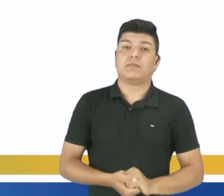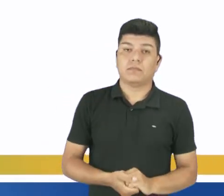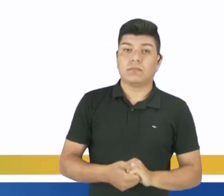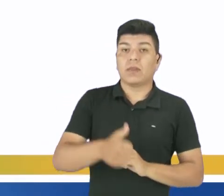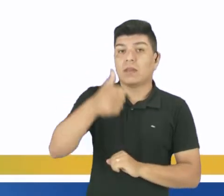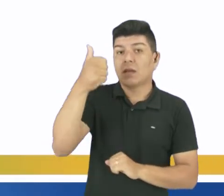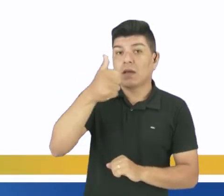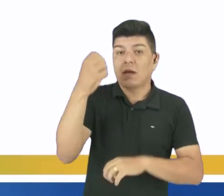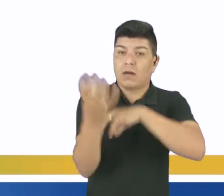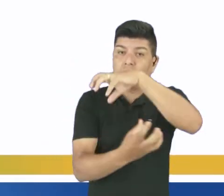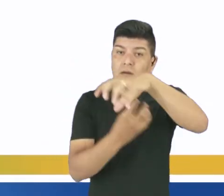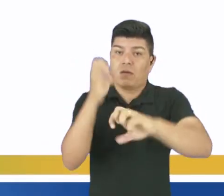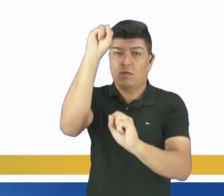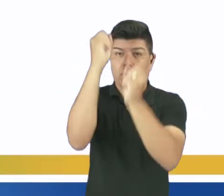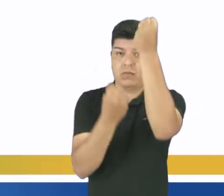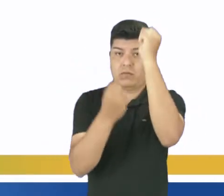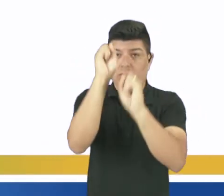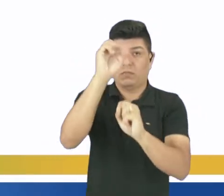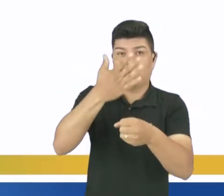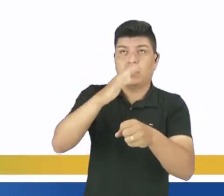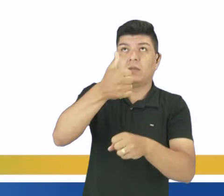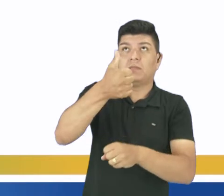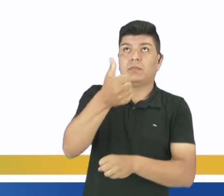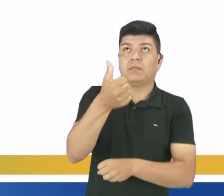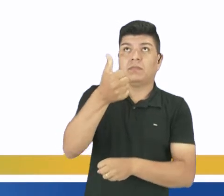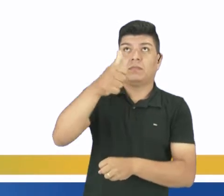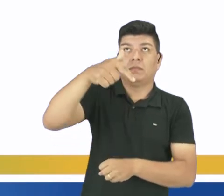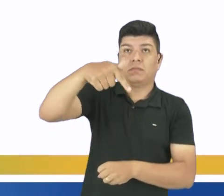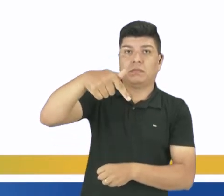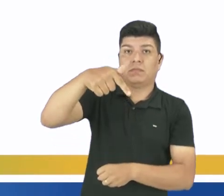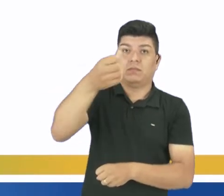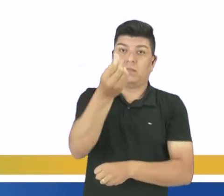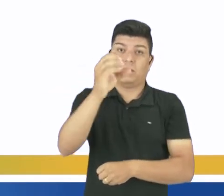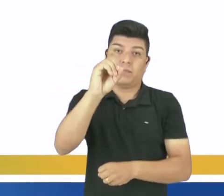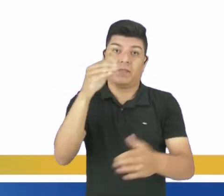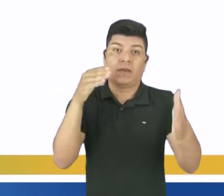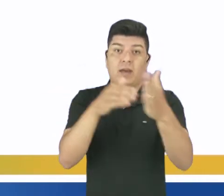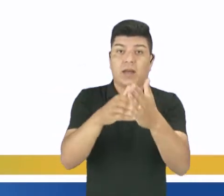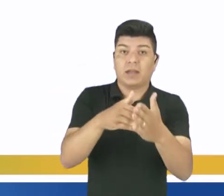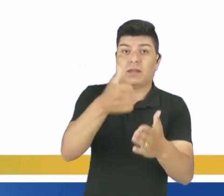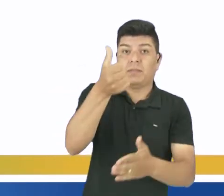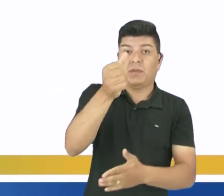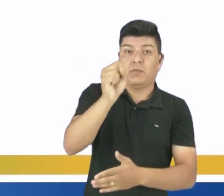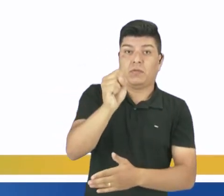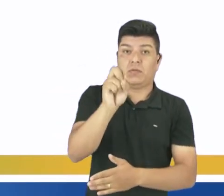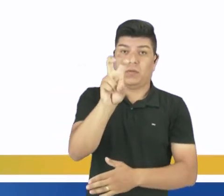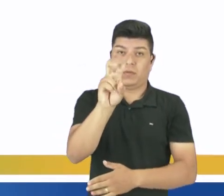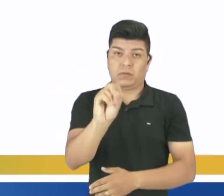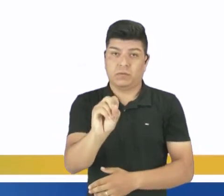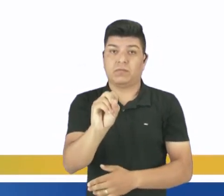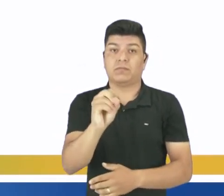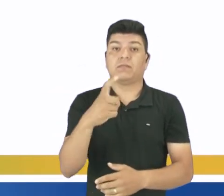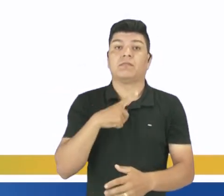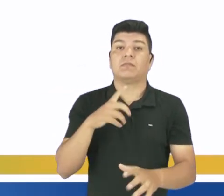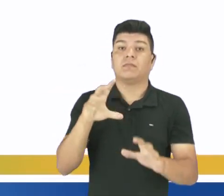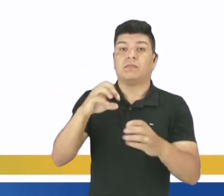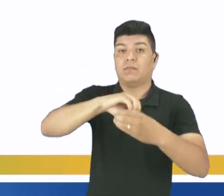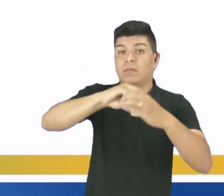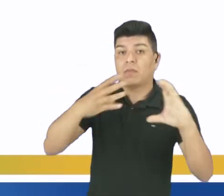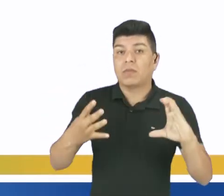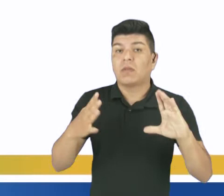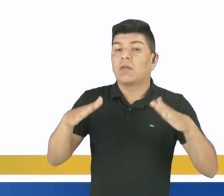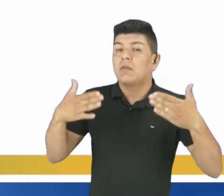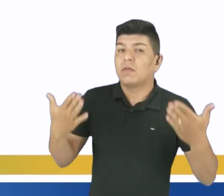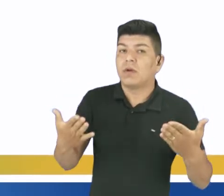Então a primeira Revolução Industrial, no período de 1760 até meados de 1850, teve as seguintes